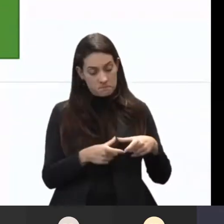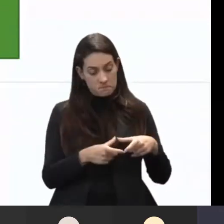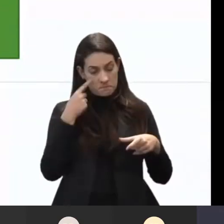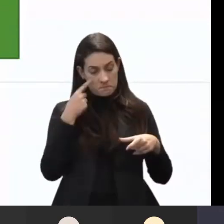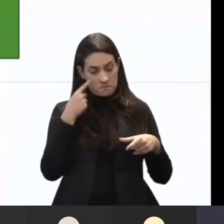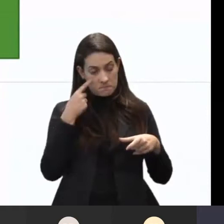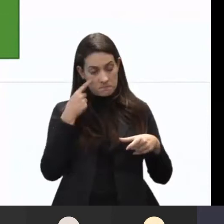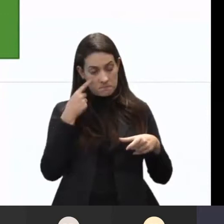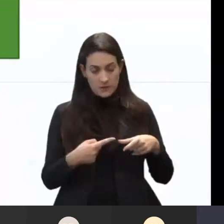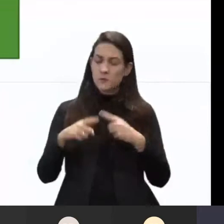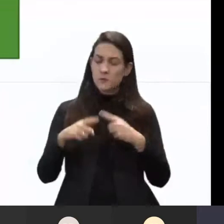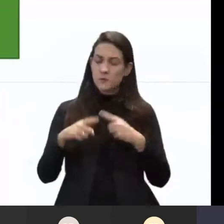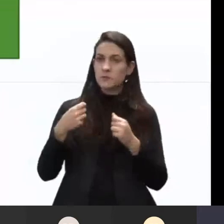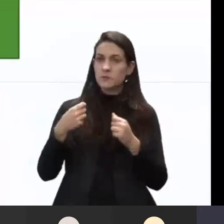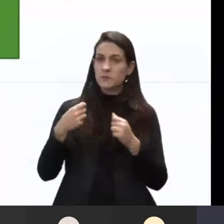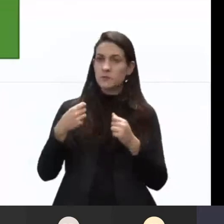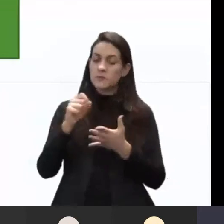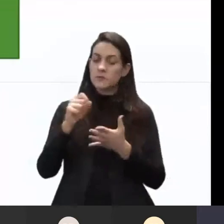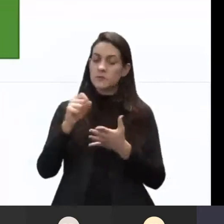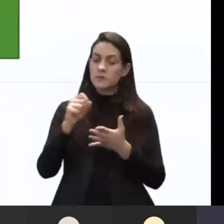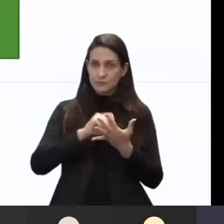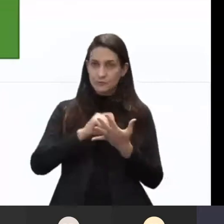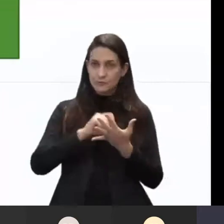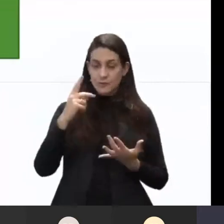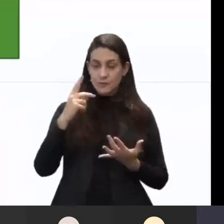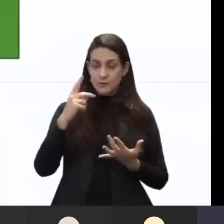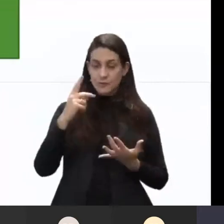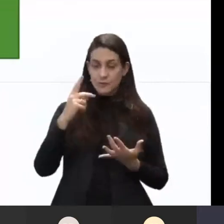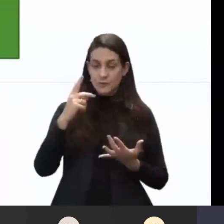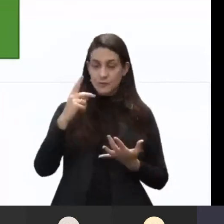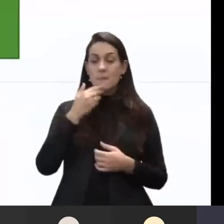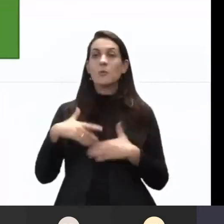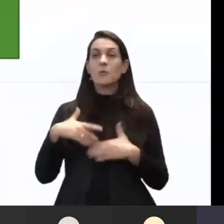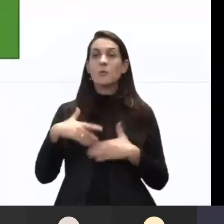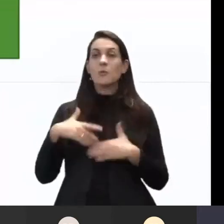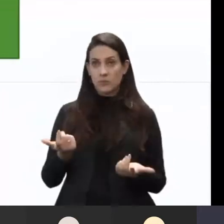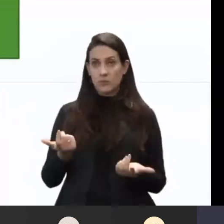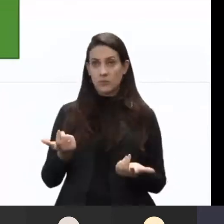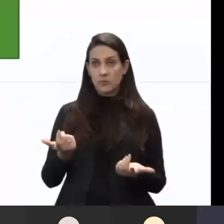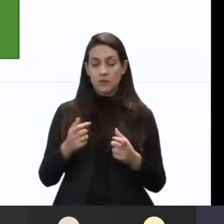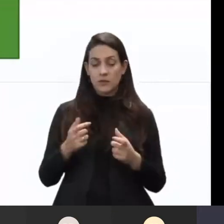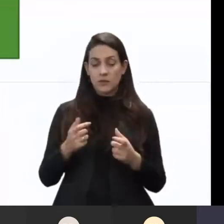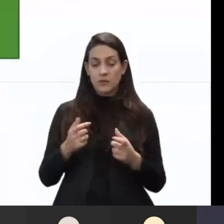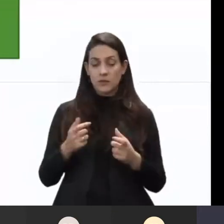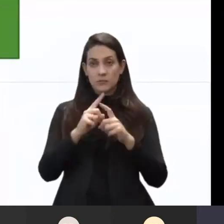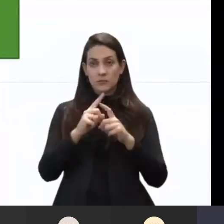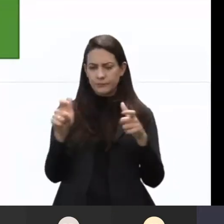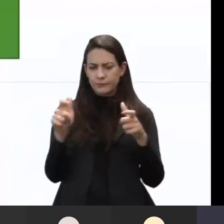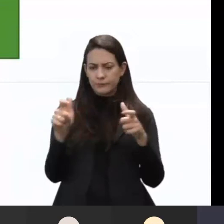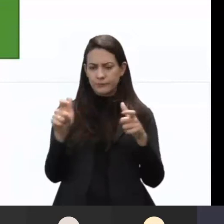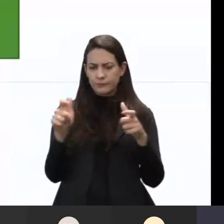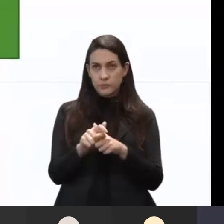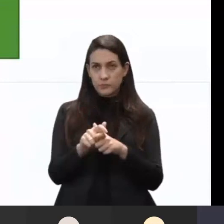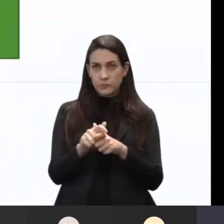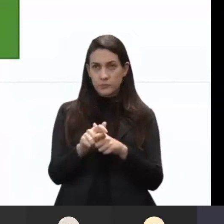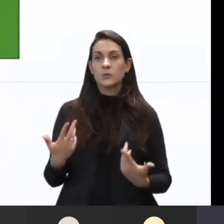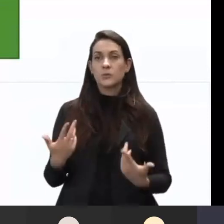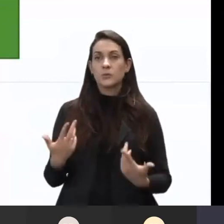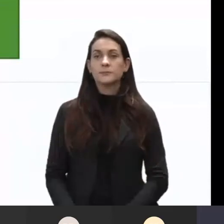você veja e fale, né, que você anote aí no seu caderno, qual é o melhor agente que vai inibir o crescimento